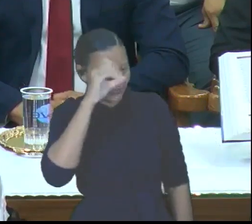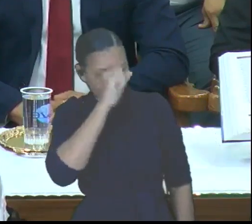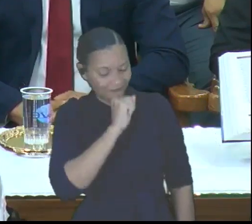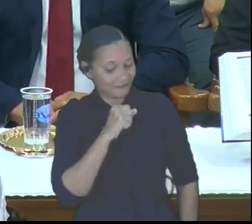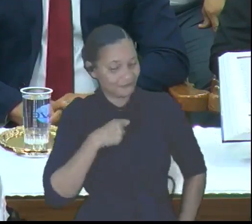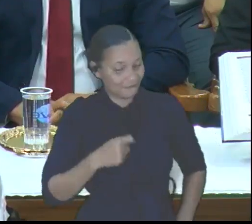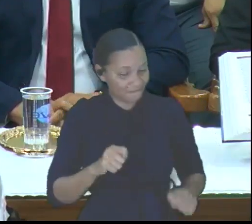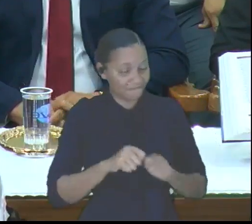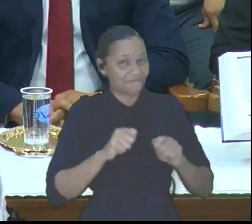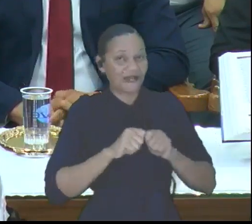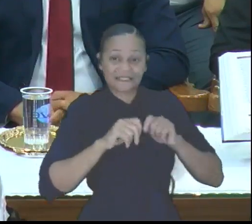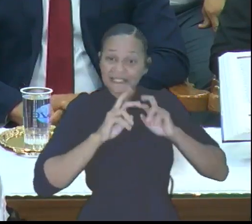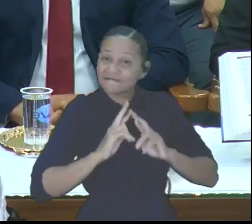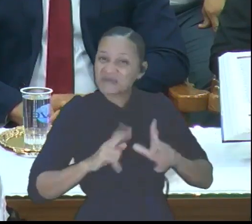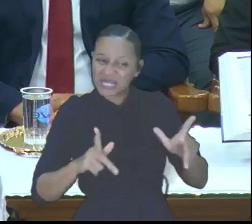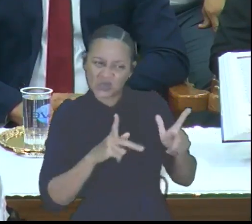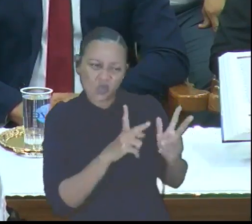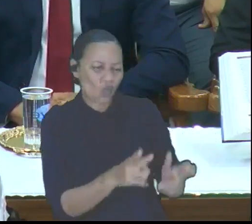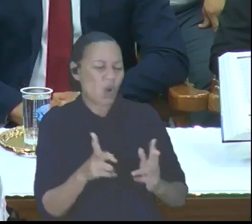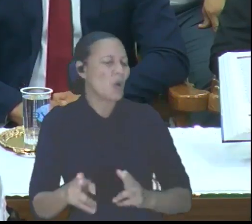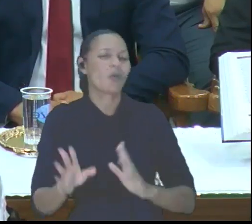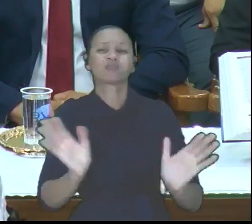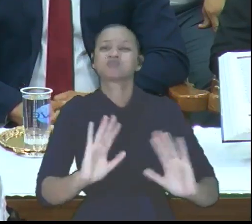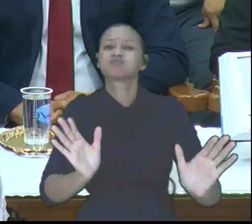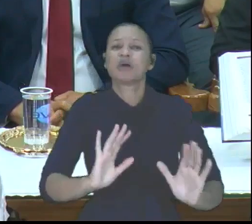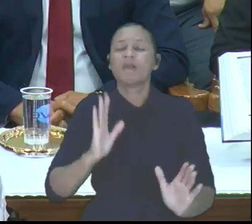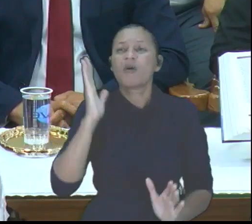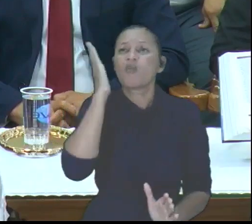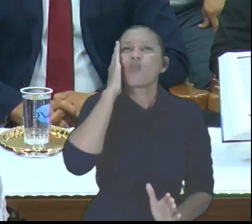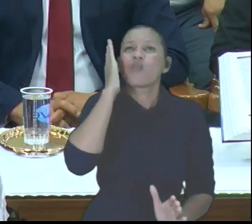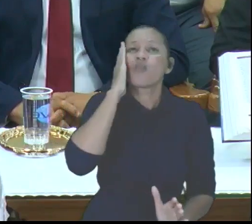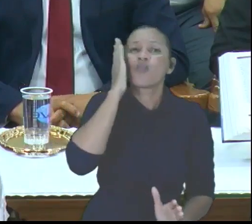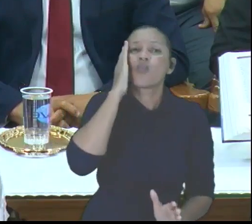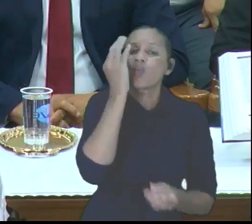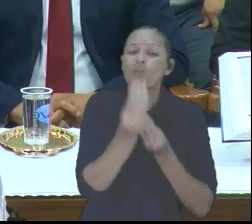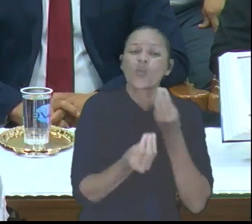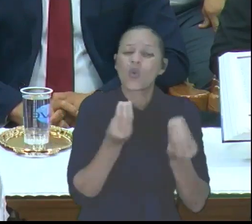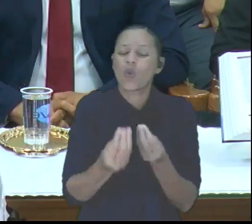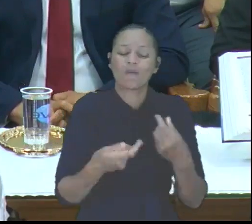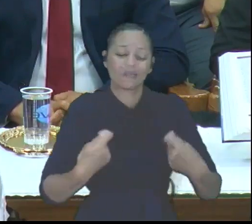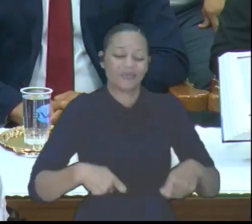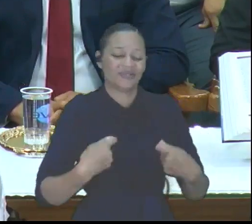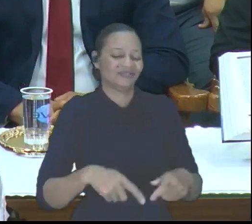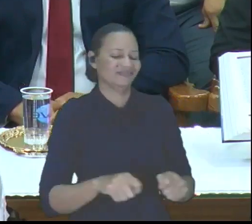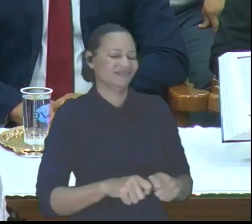igual. Aprender para compreender como deve se fazer.